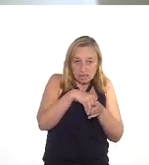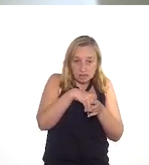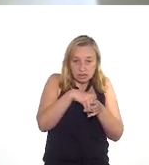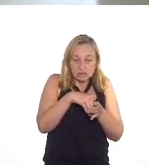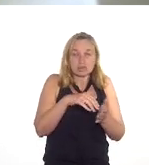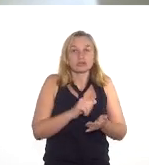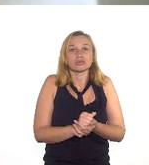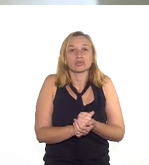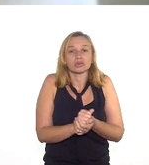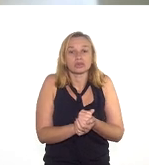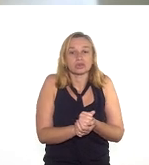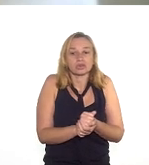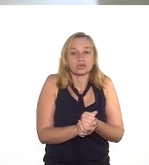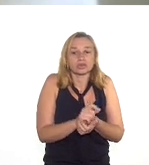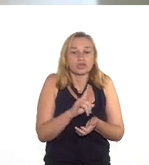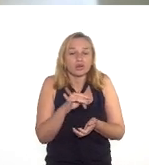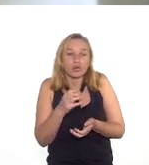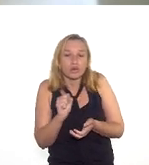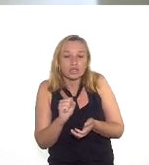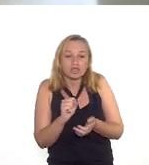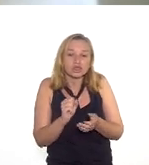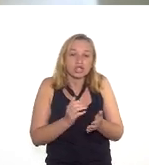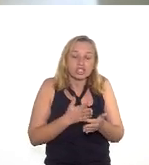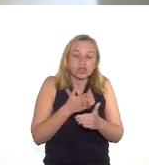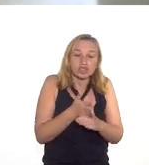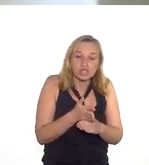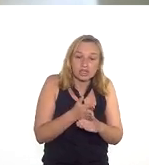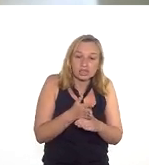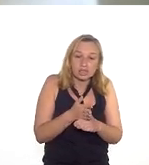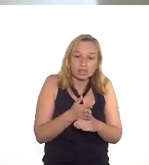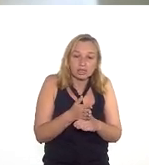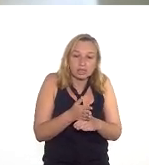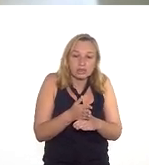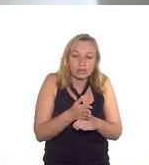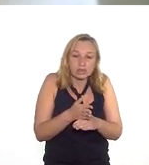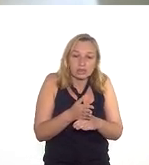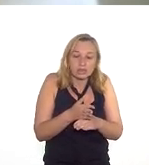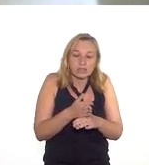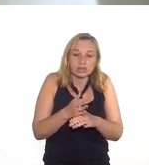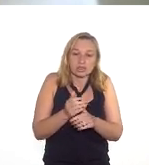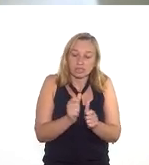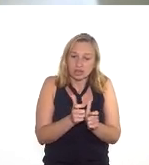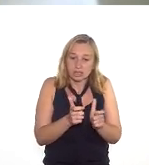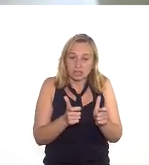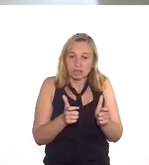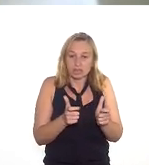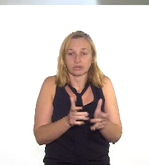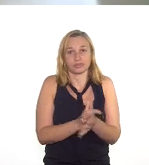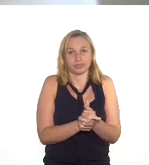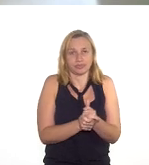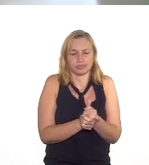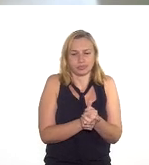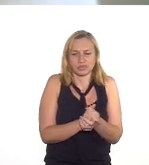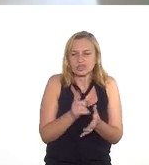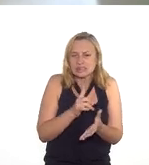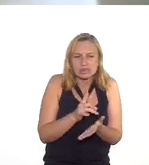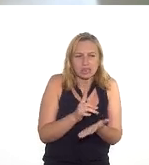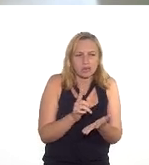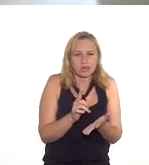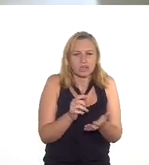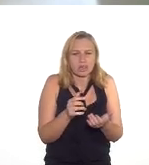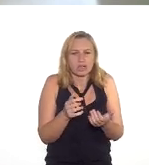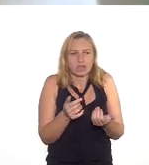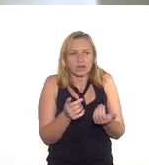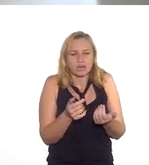que glosas chegaram a ser extremamente altas, não necessariamente